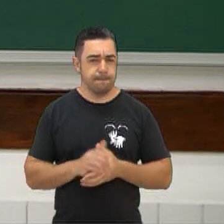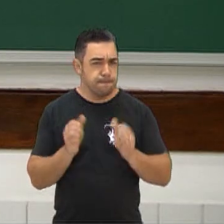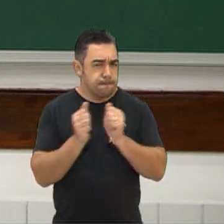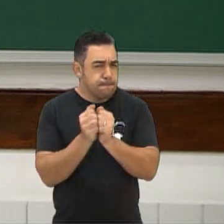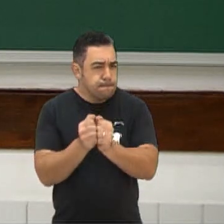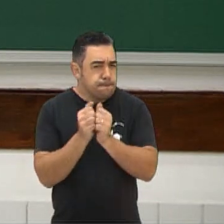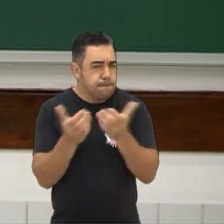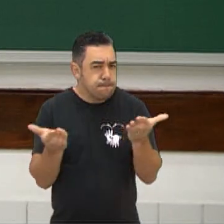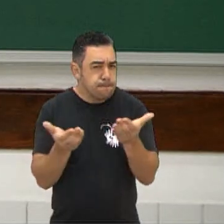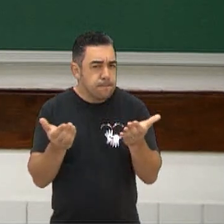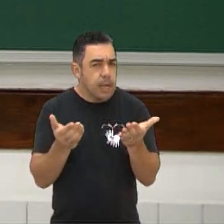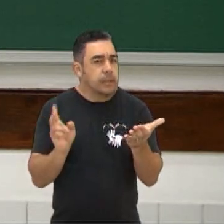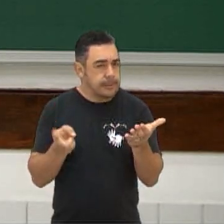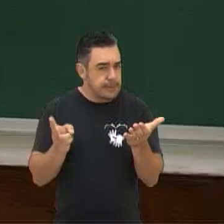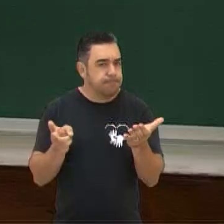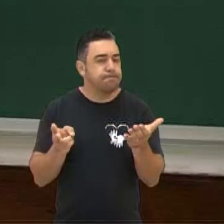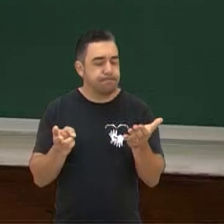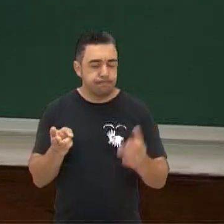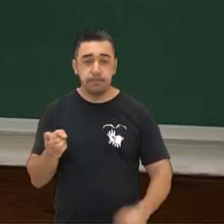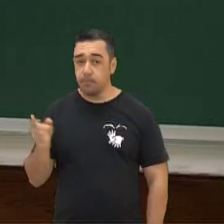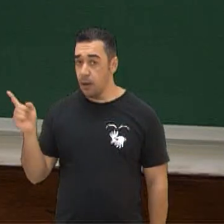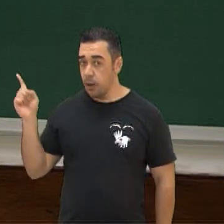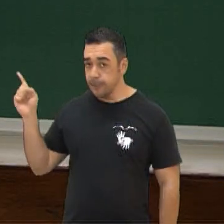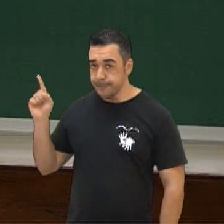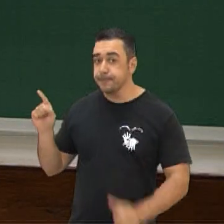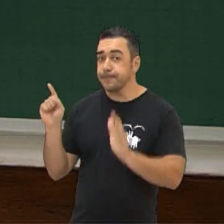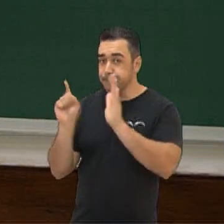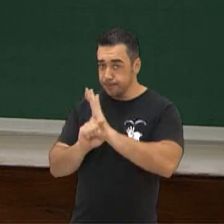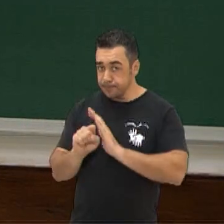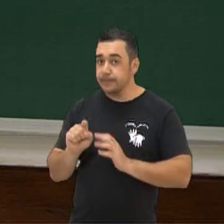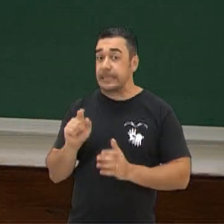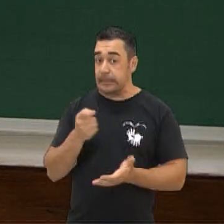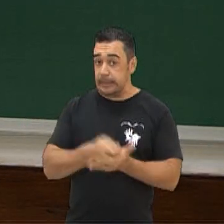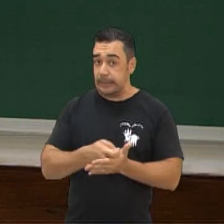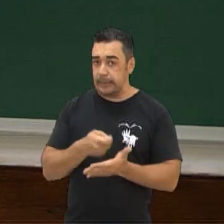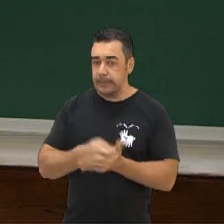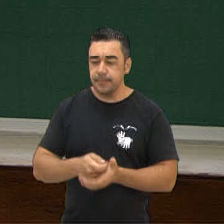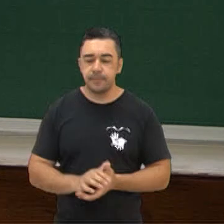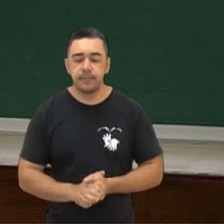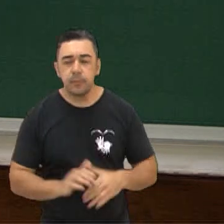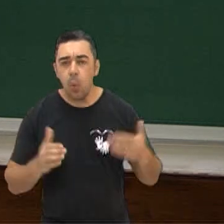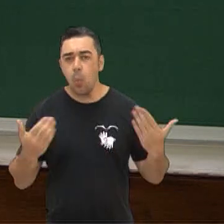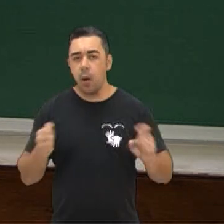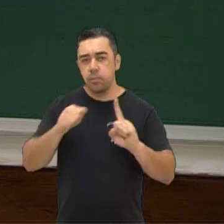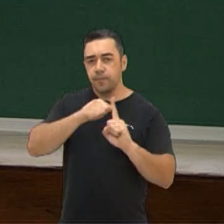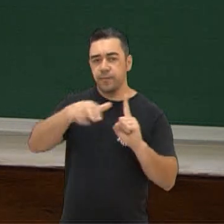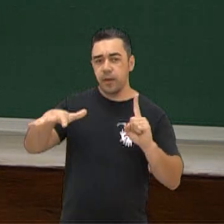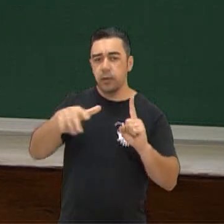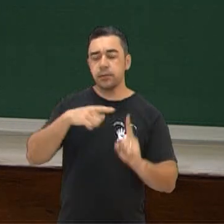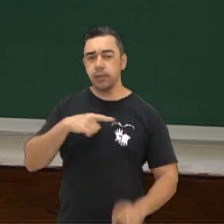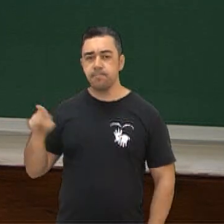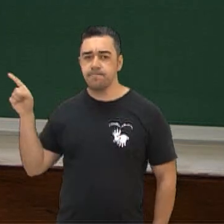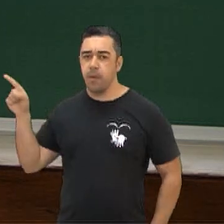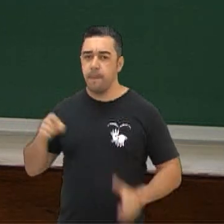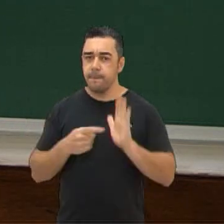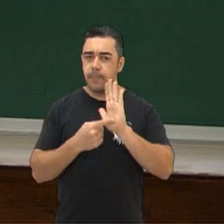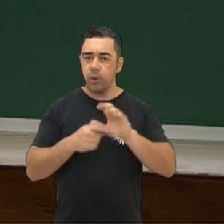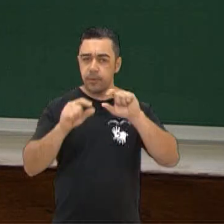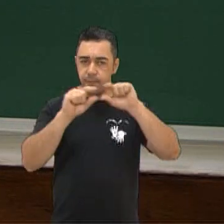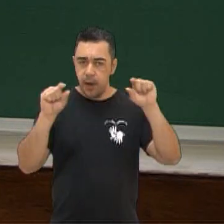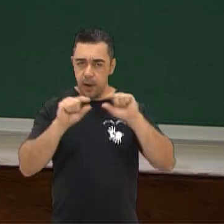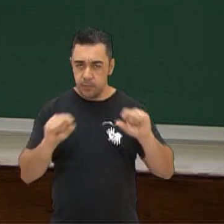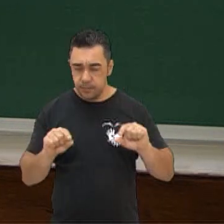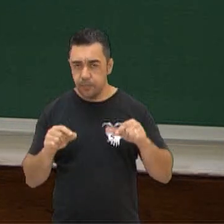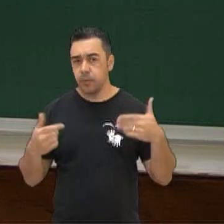Vamos junto, minha gente, sempre. Essa questão é um pouquinho exigente, né? Qual figura de linguagem se realiza nos versos do